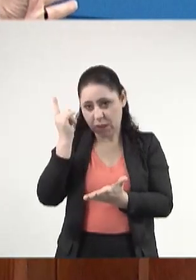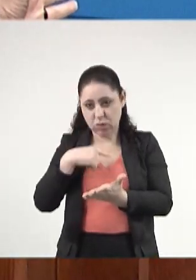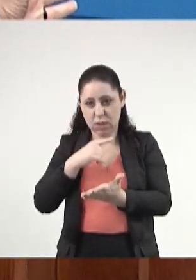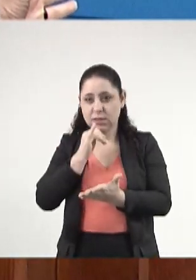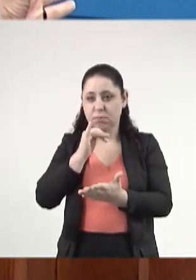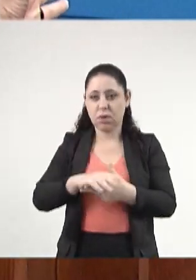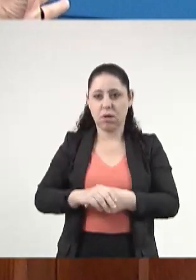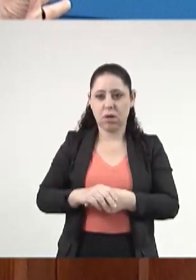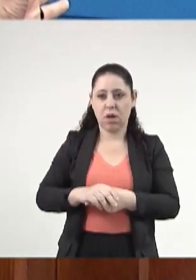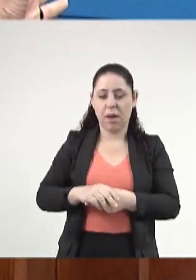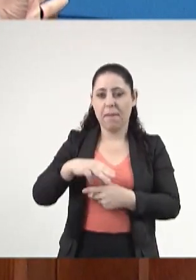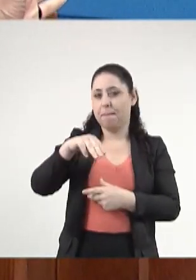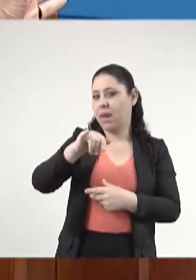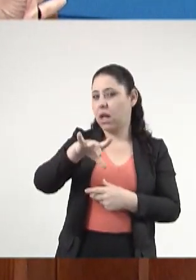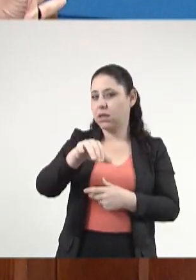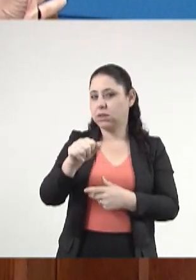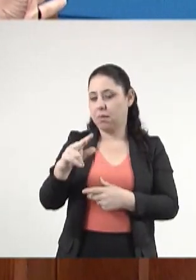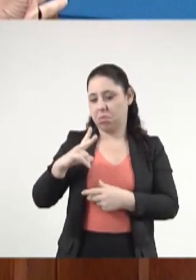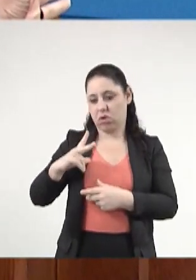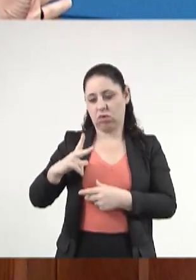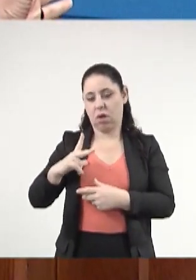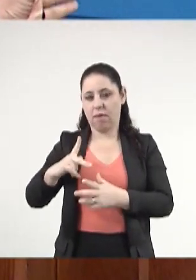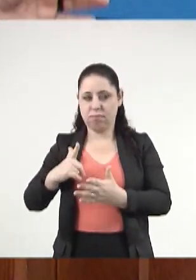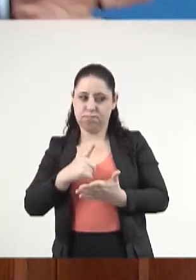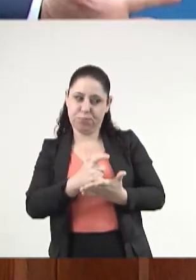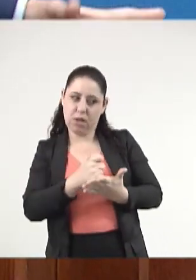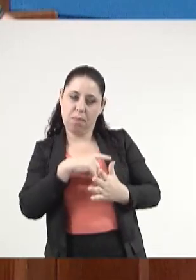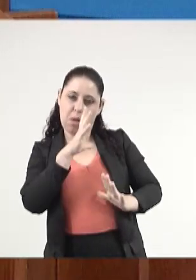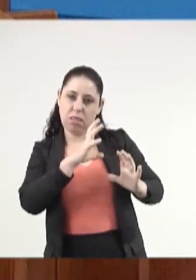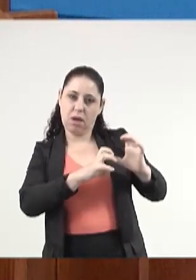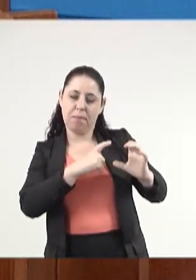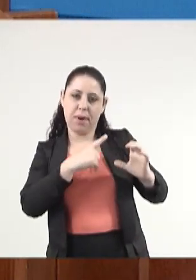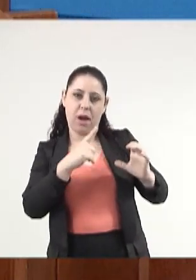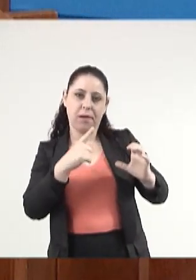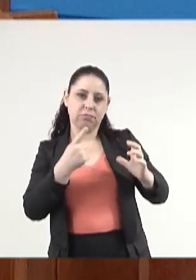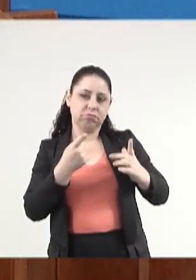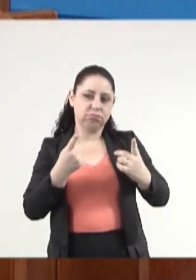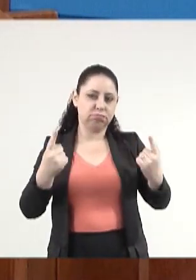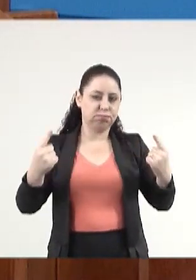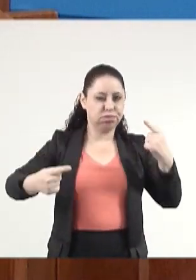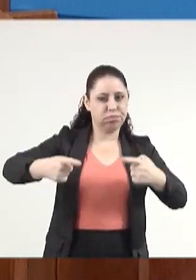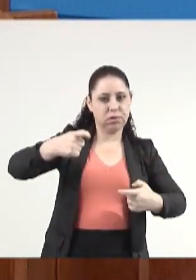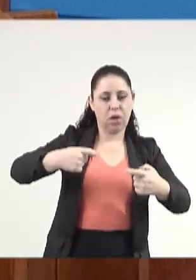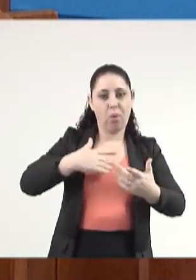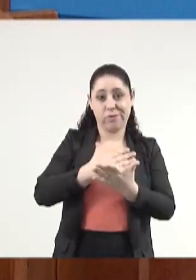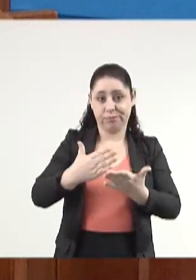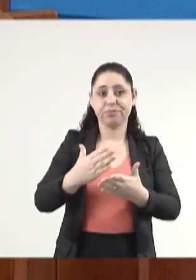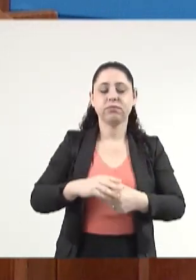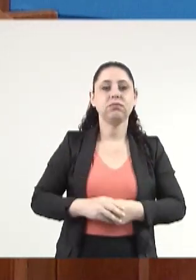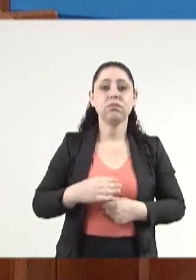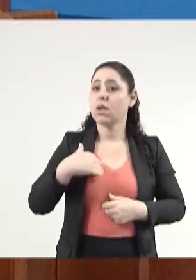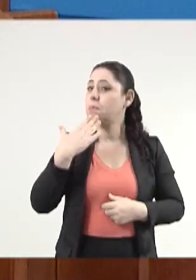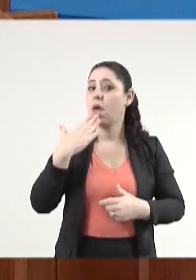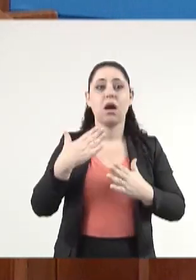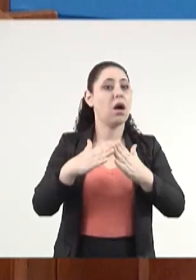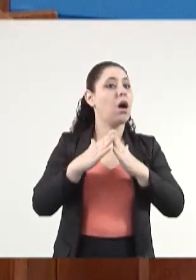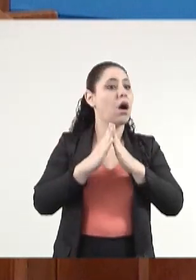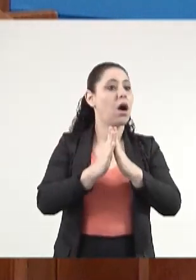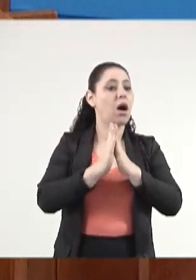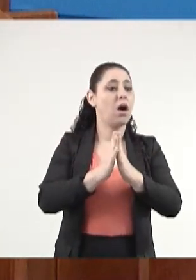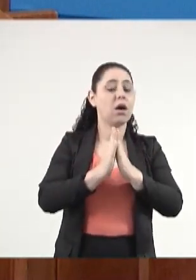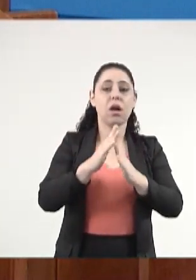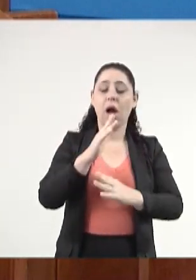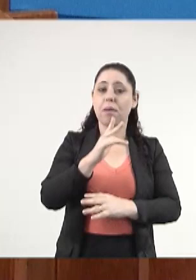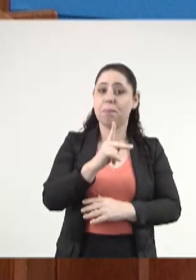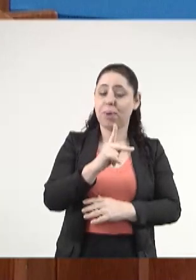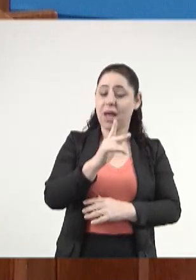contratado? Era uma milícia privada? Isso tem que ser investigado. Aliás, eu faço um apelo aqui: a Polícia Federal